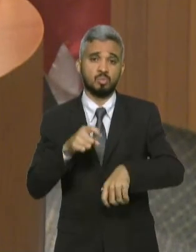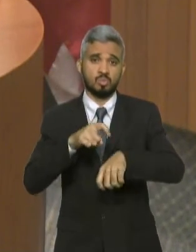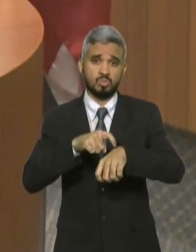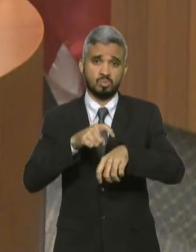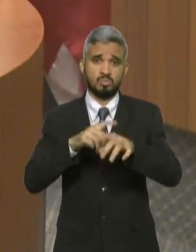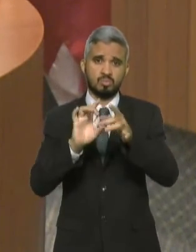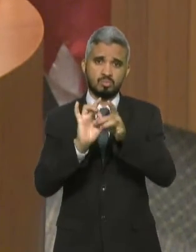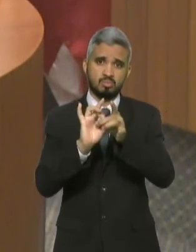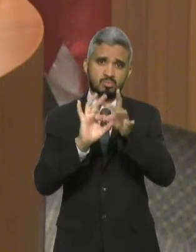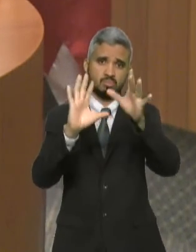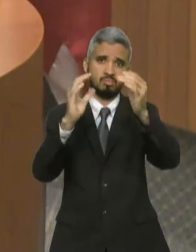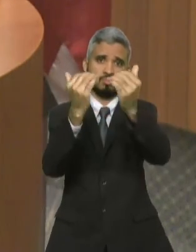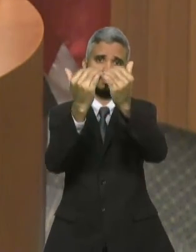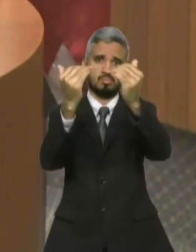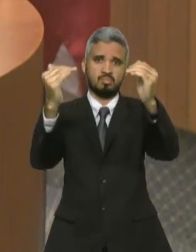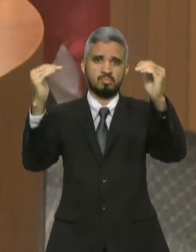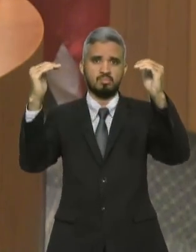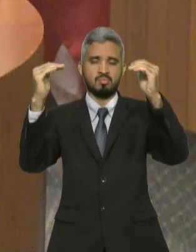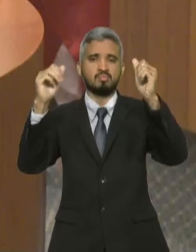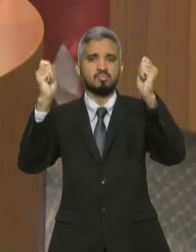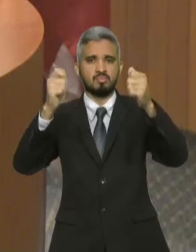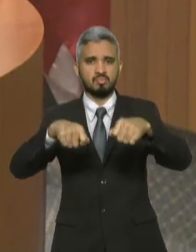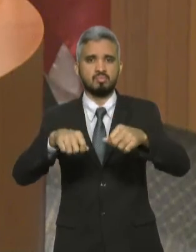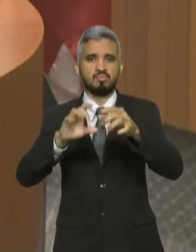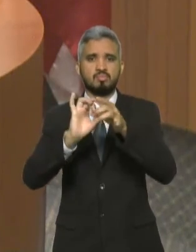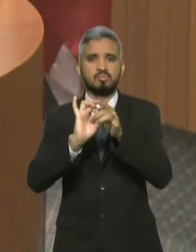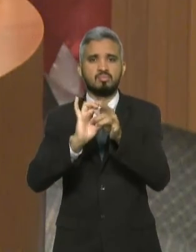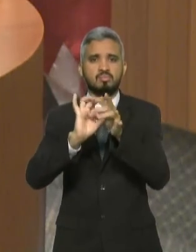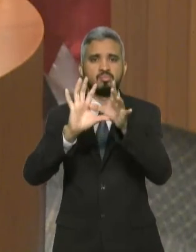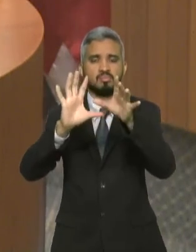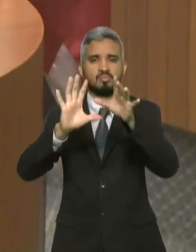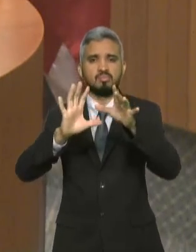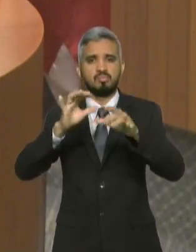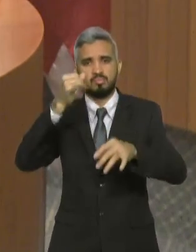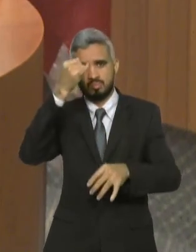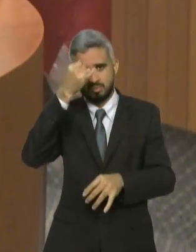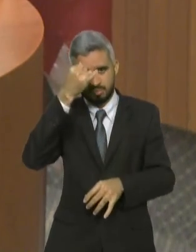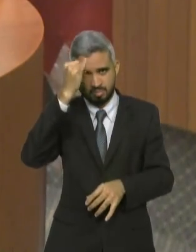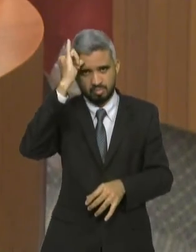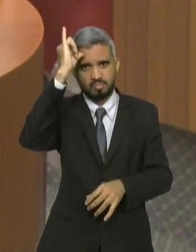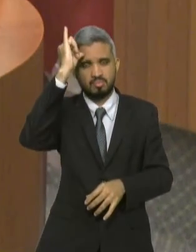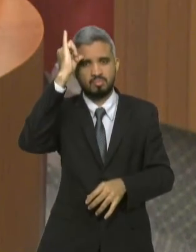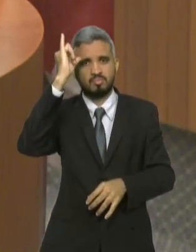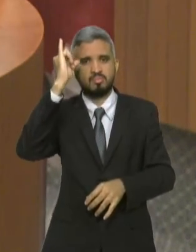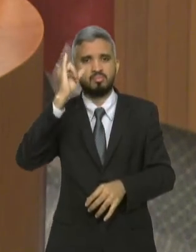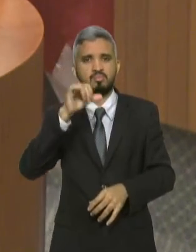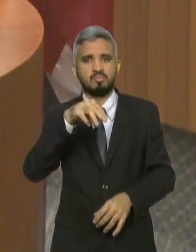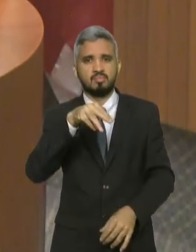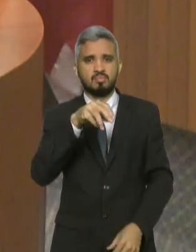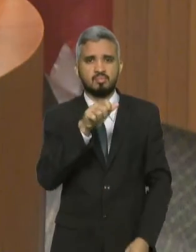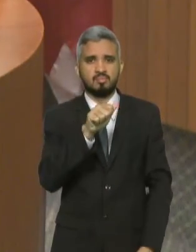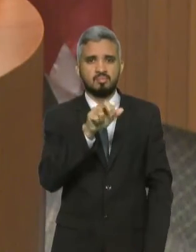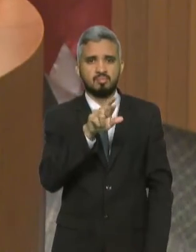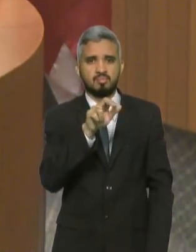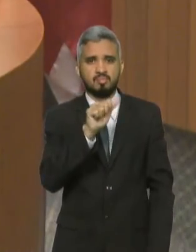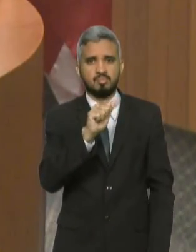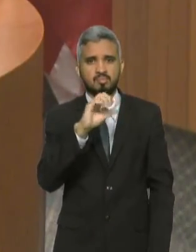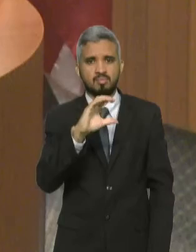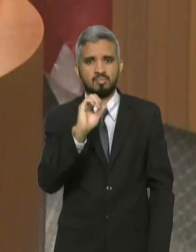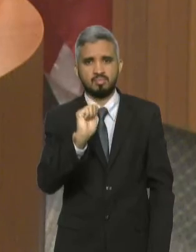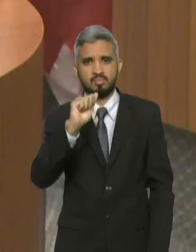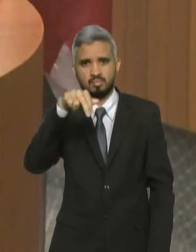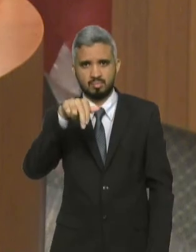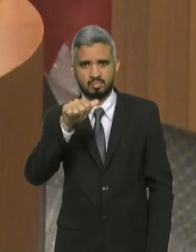possamos liberar o batalhão de Maracanã para vir soar seus maracais, seus